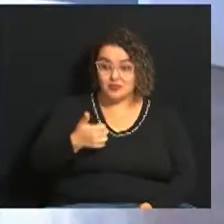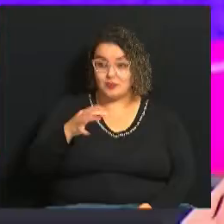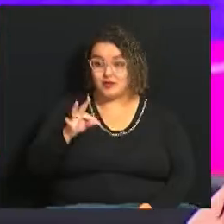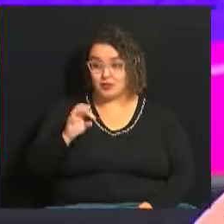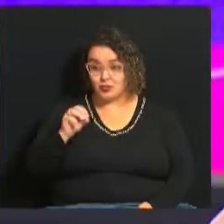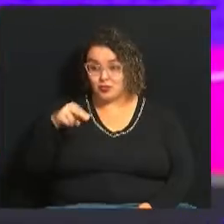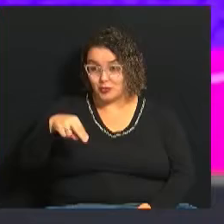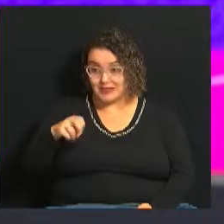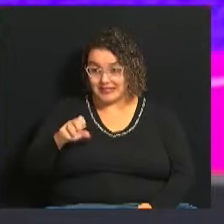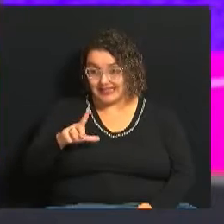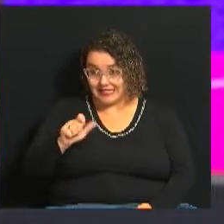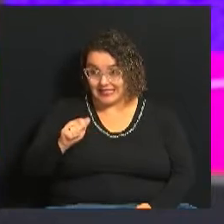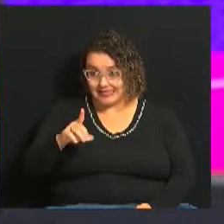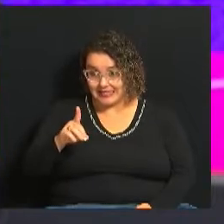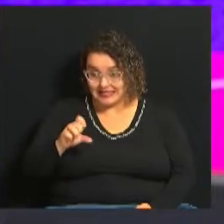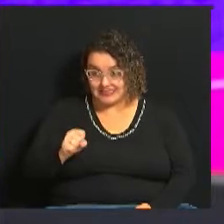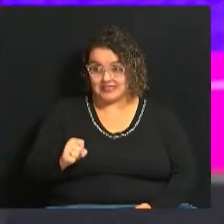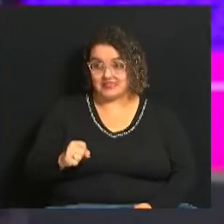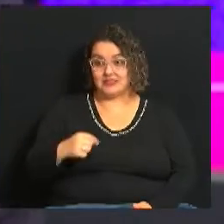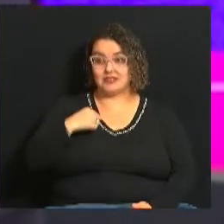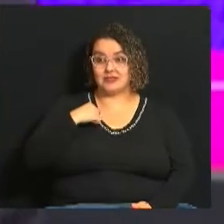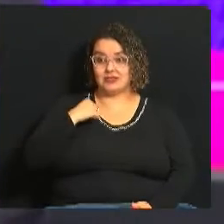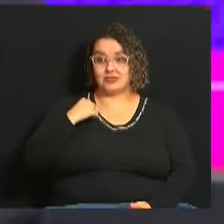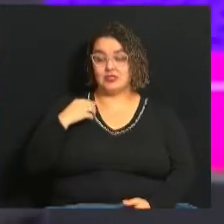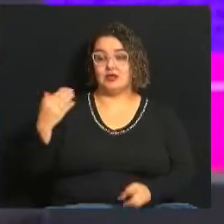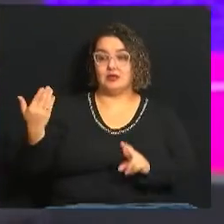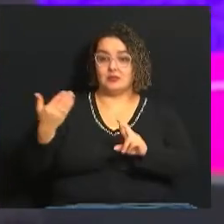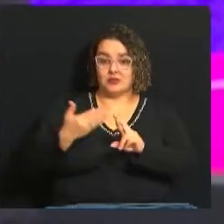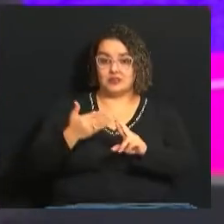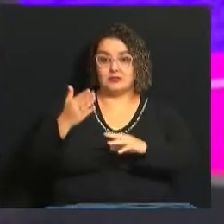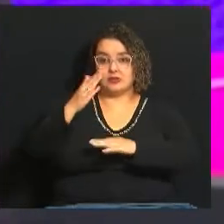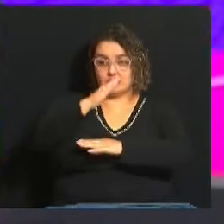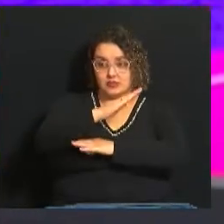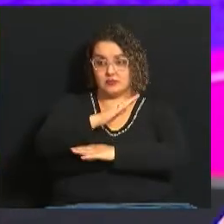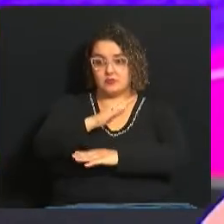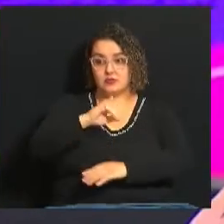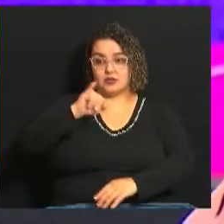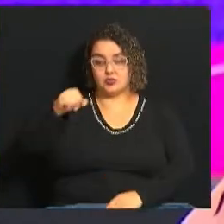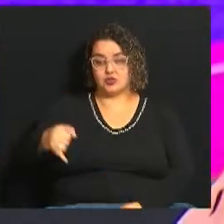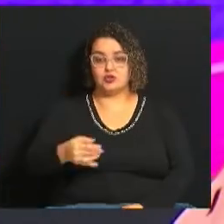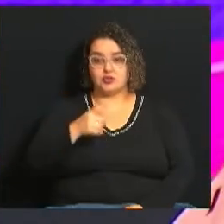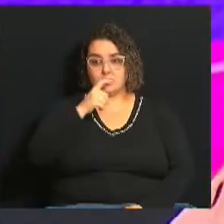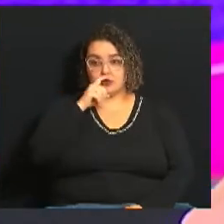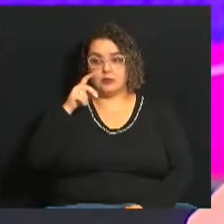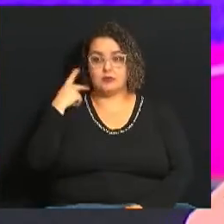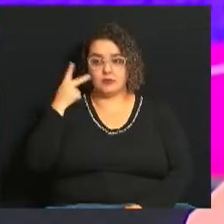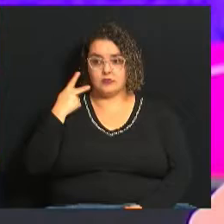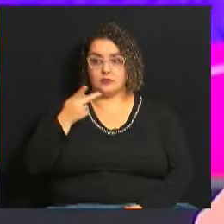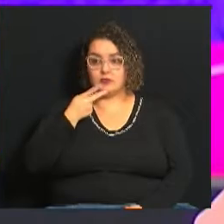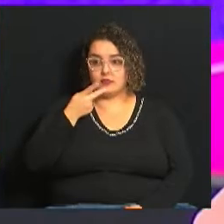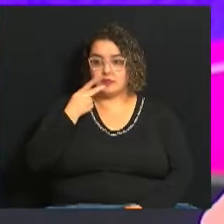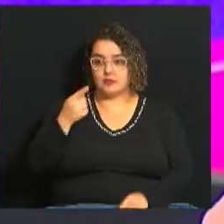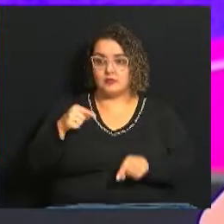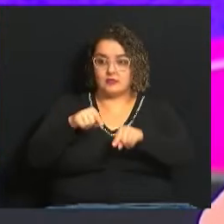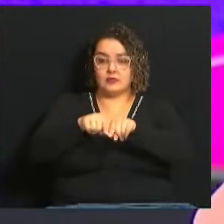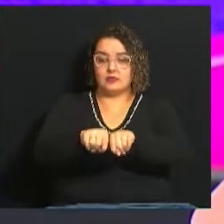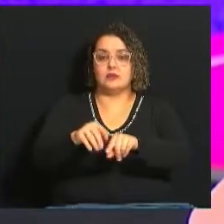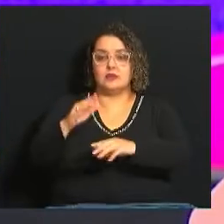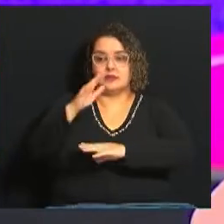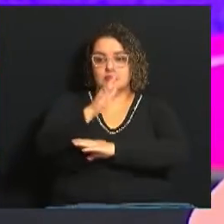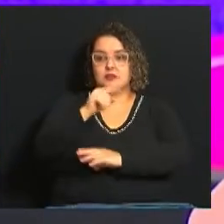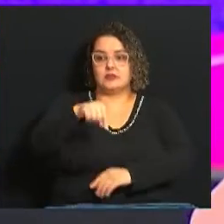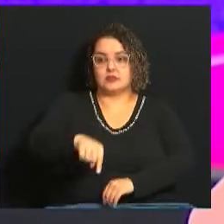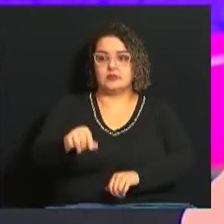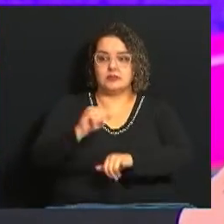roupas. Representando a Câmara Municipal dos Vereadores, o vereador Jorge Schneider reafirmou a parceria da Câmara nessa